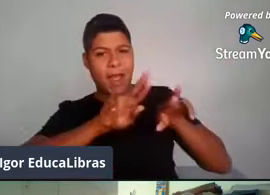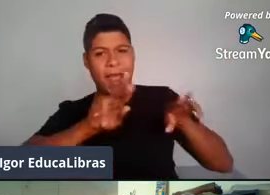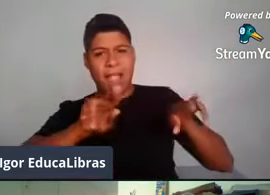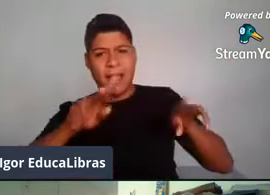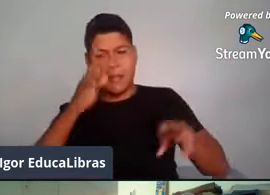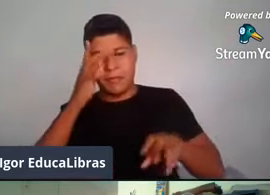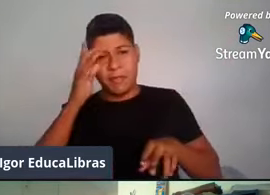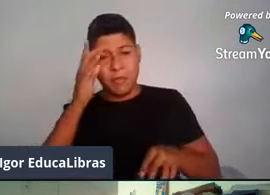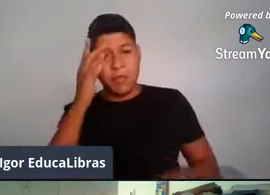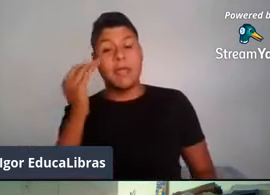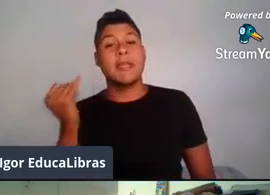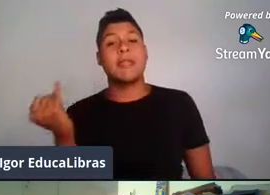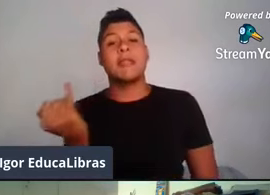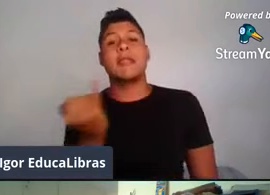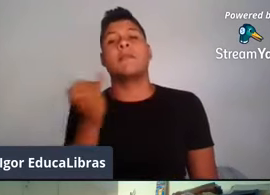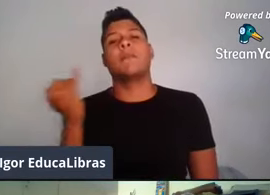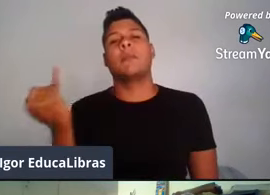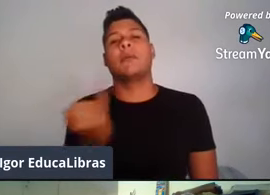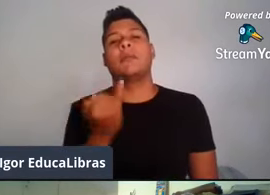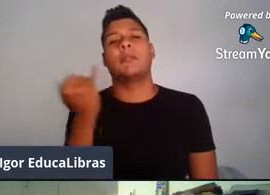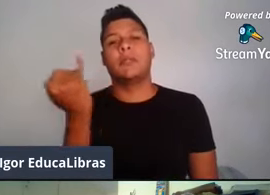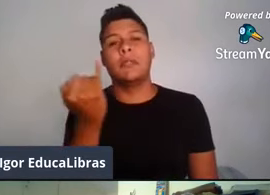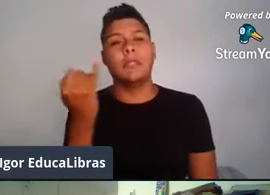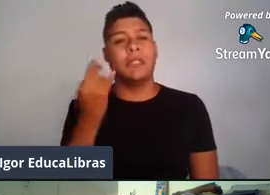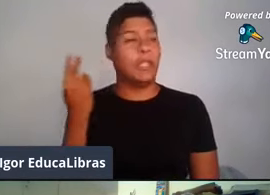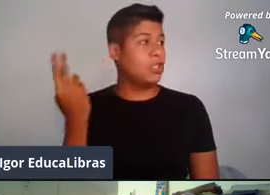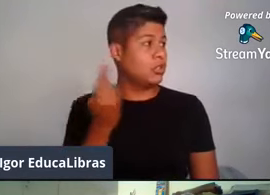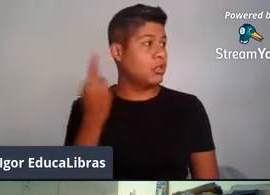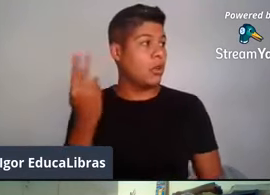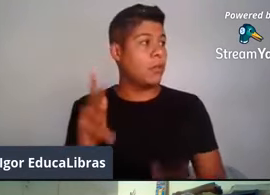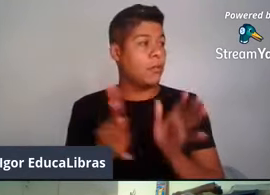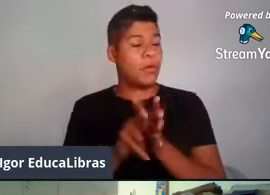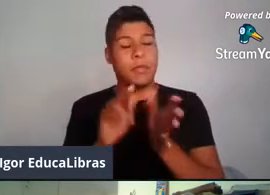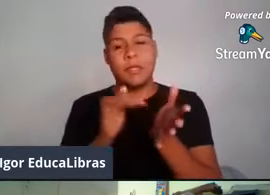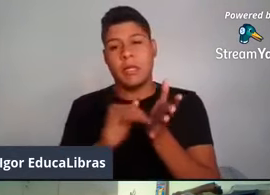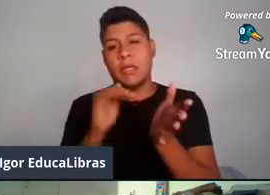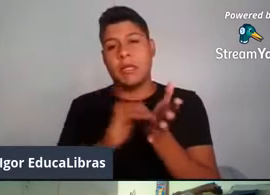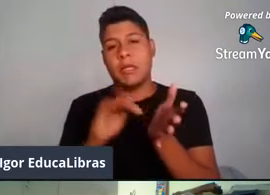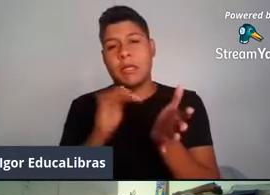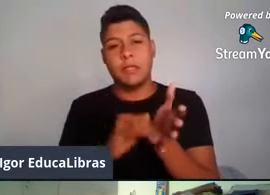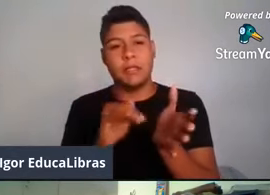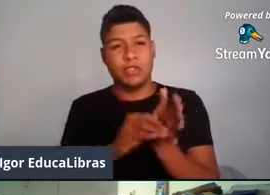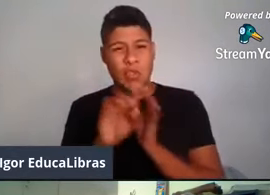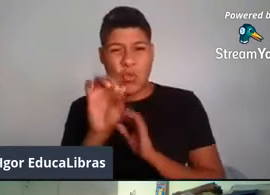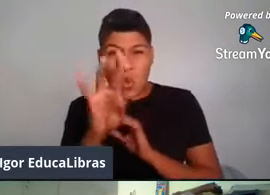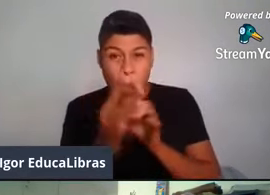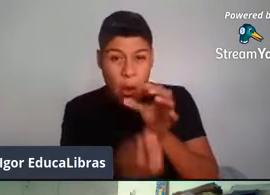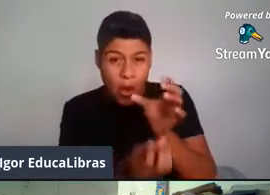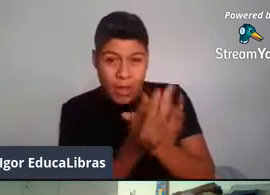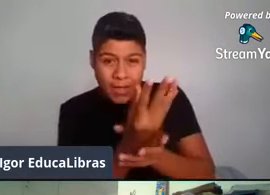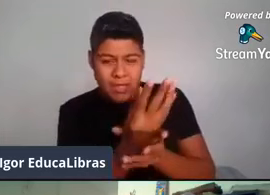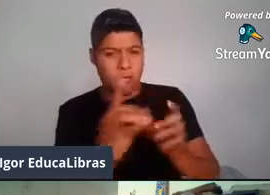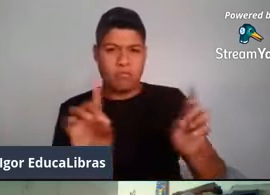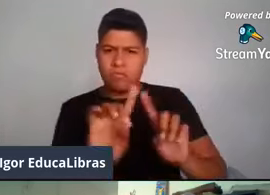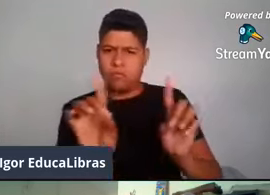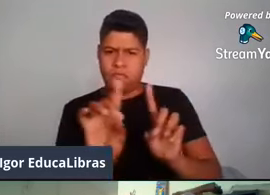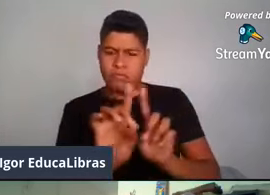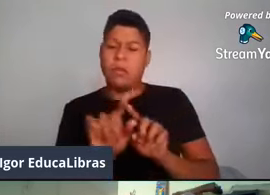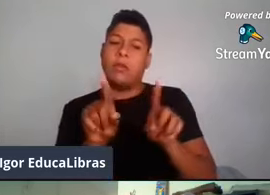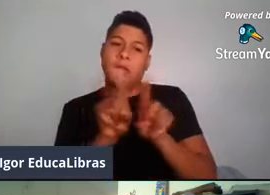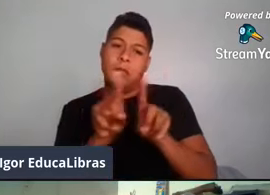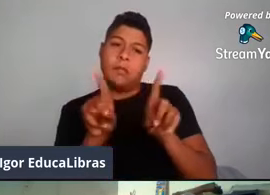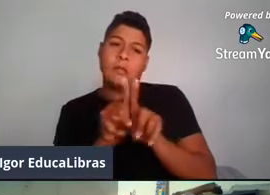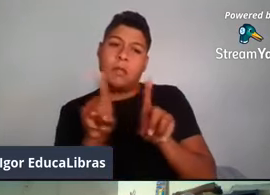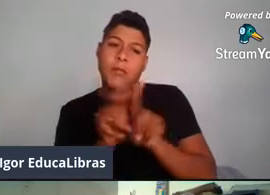foram importantes na história da secretaria, não apenas na criação da secretaria, mas